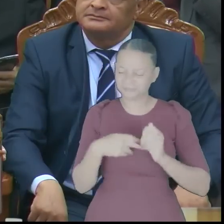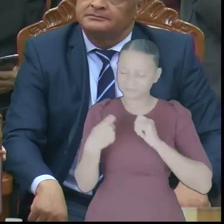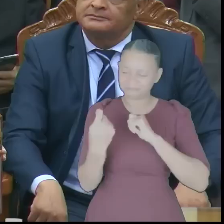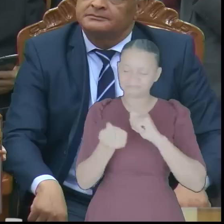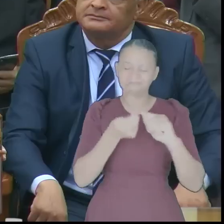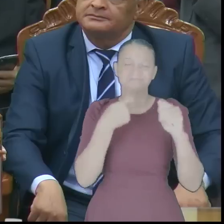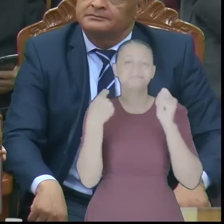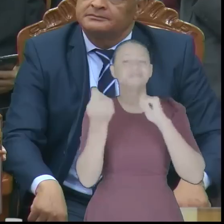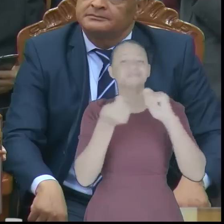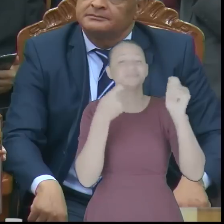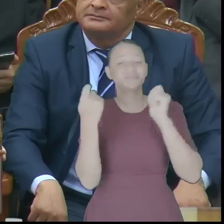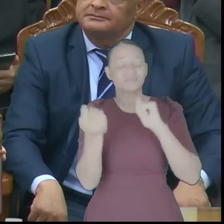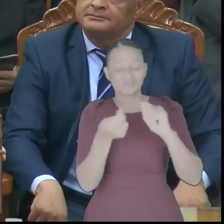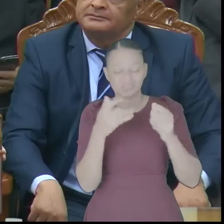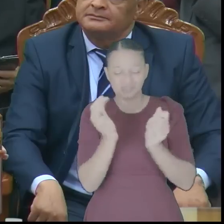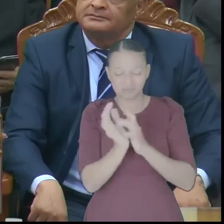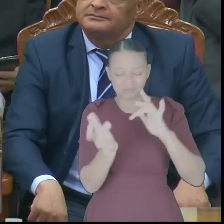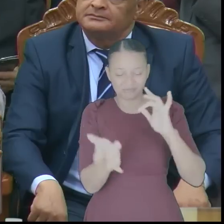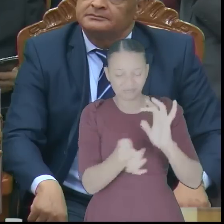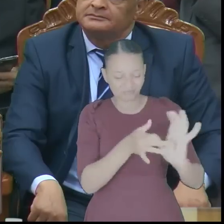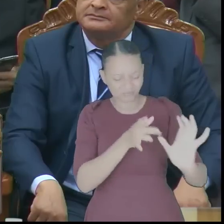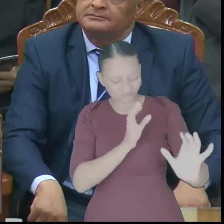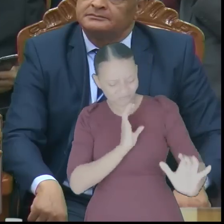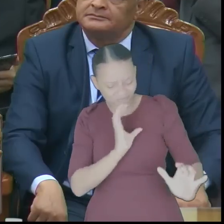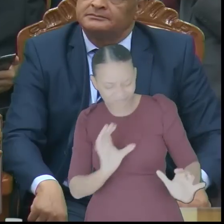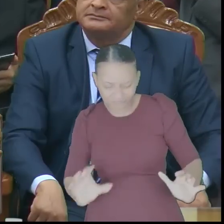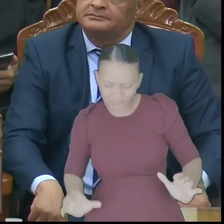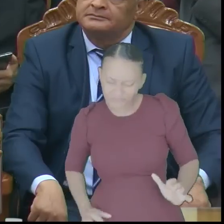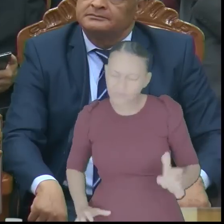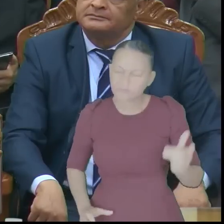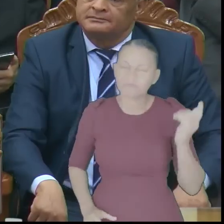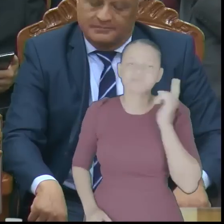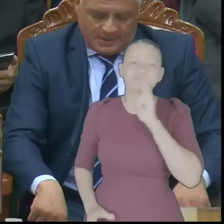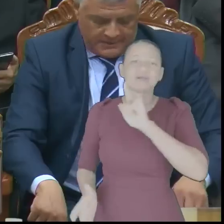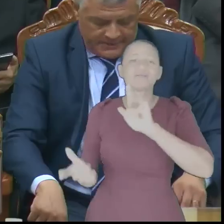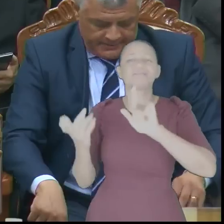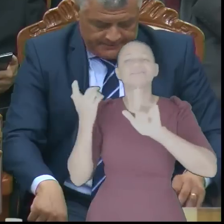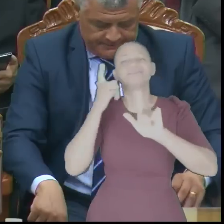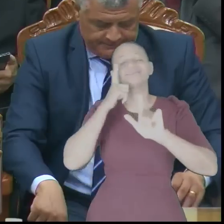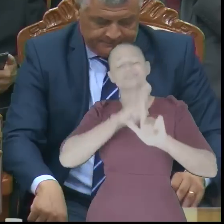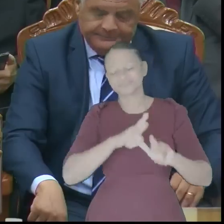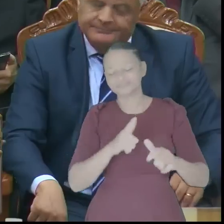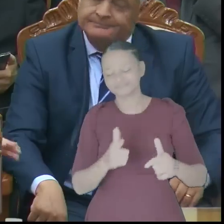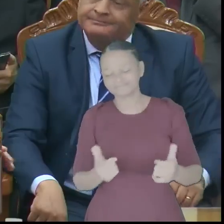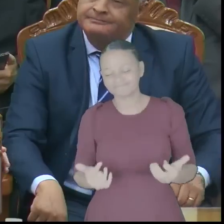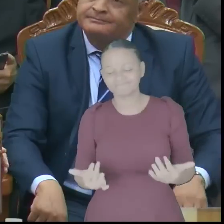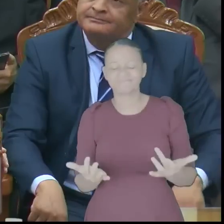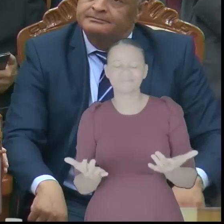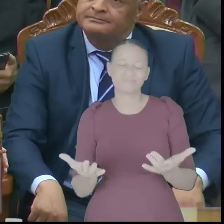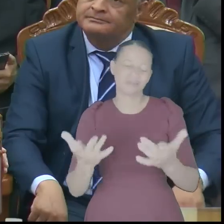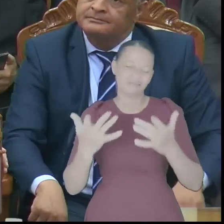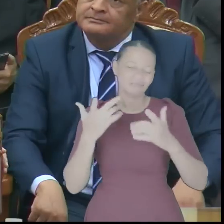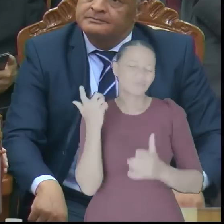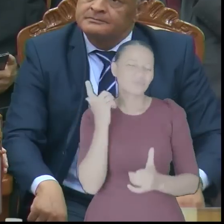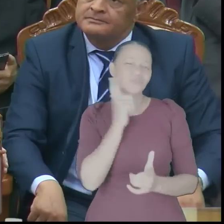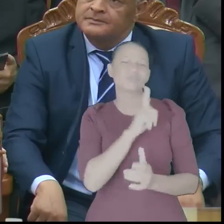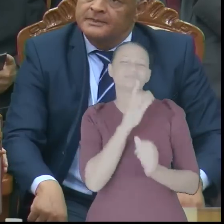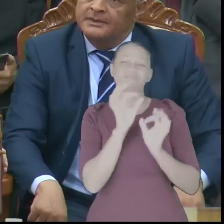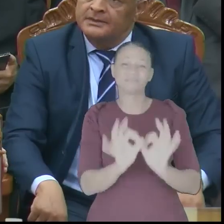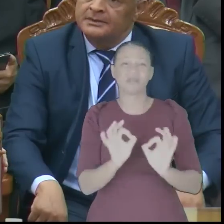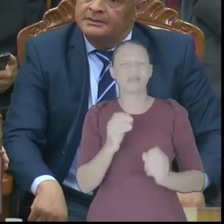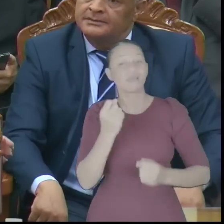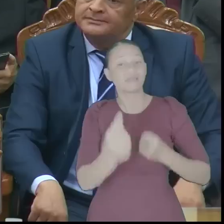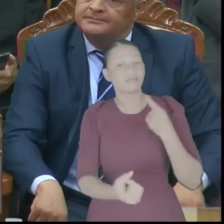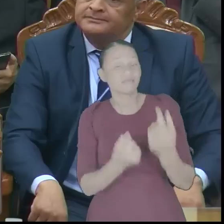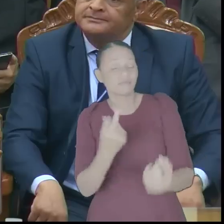Aleluia. Cristo conquistou. Está conquistado. Às vezes eu